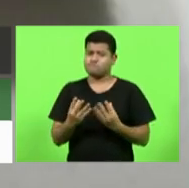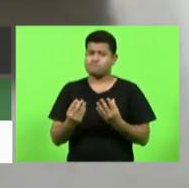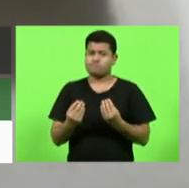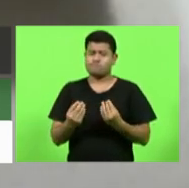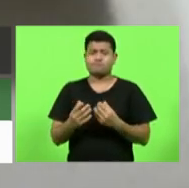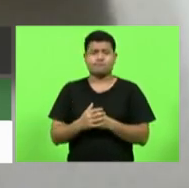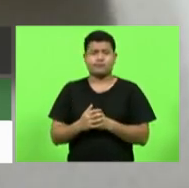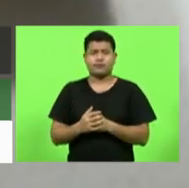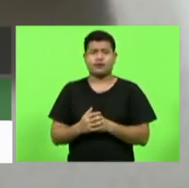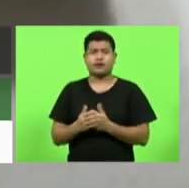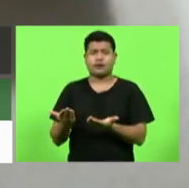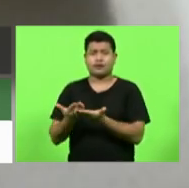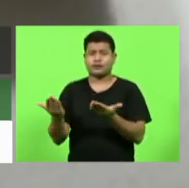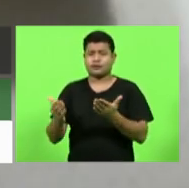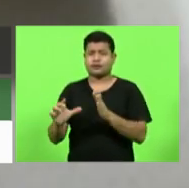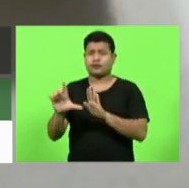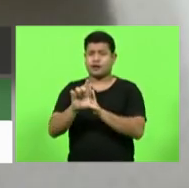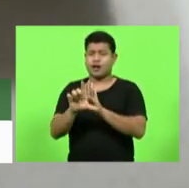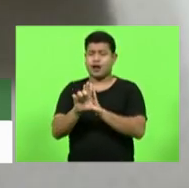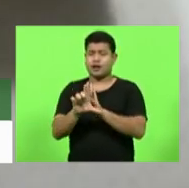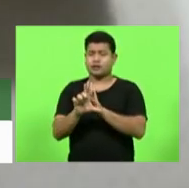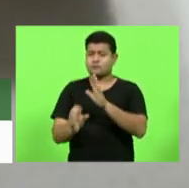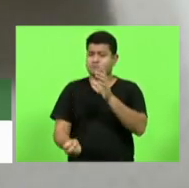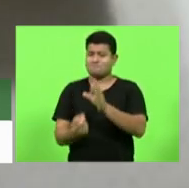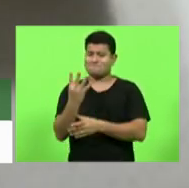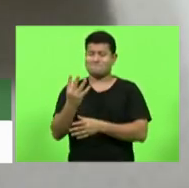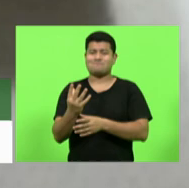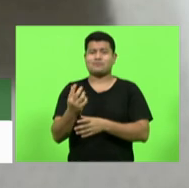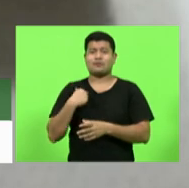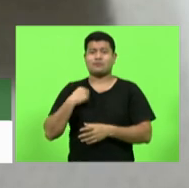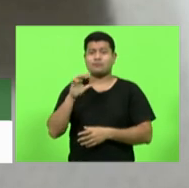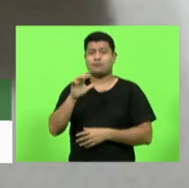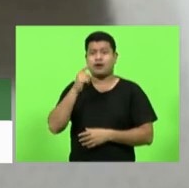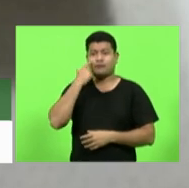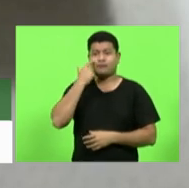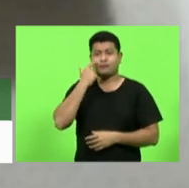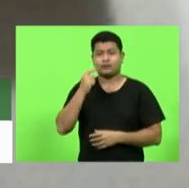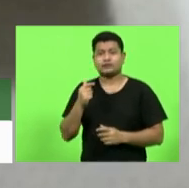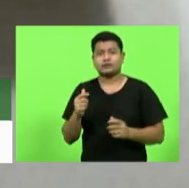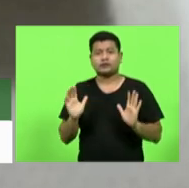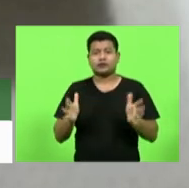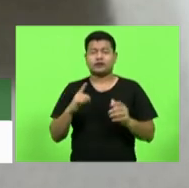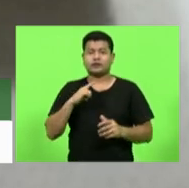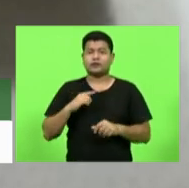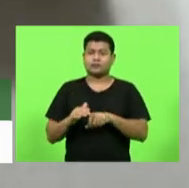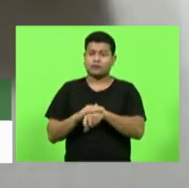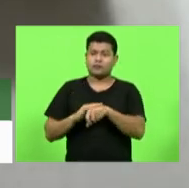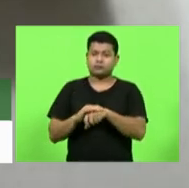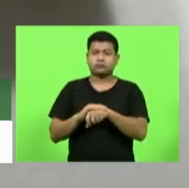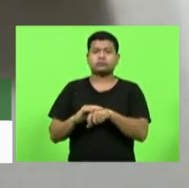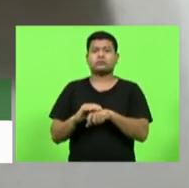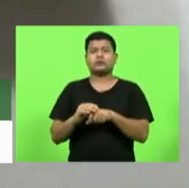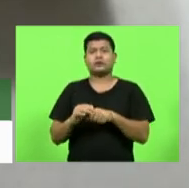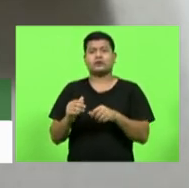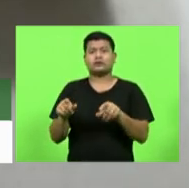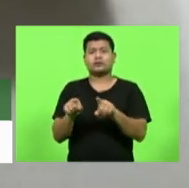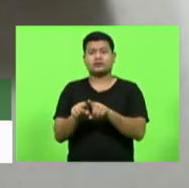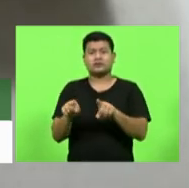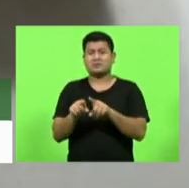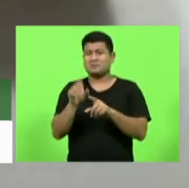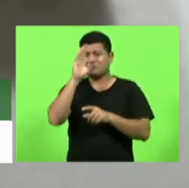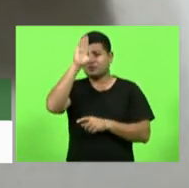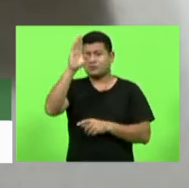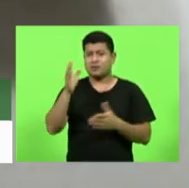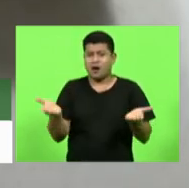implementação dessa legislação, entretanto, verificar que há um diálogo amplo e estruturante, principalmente num momento